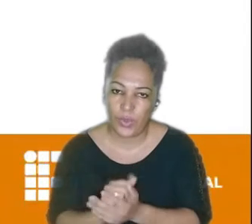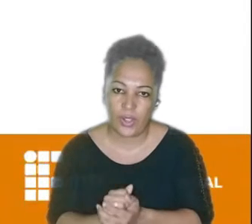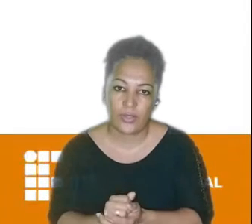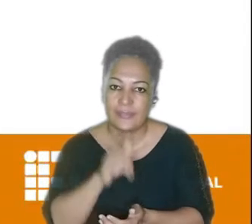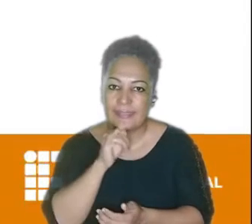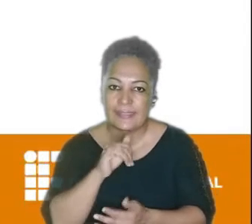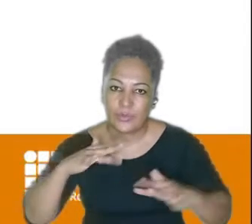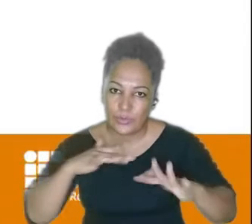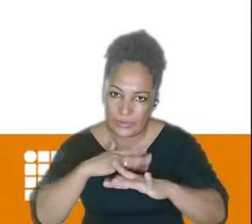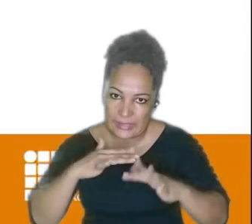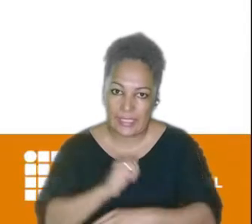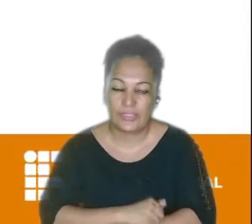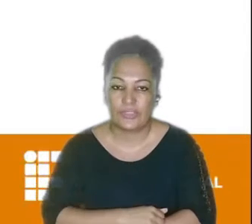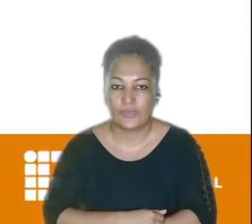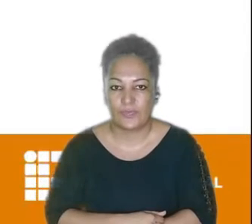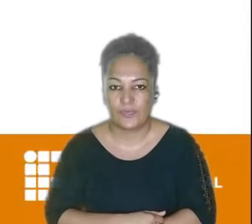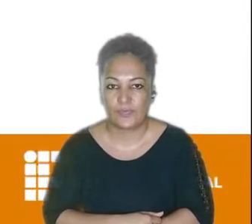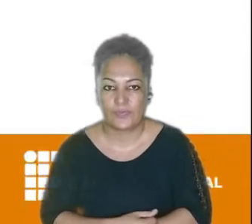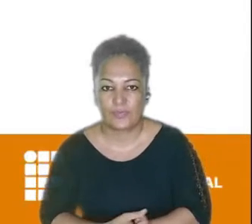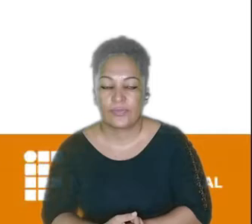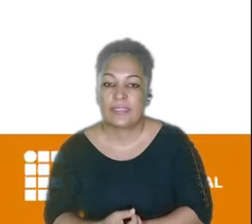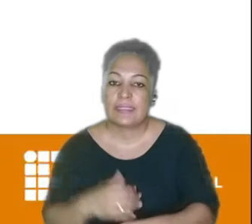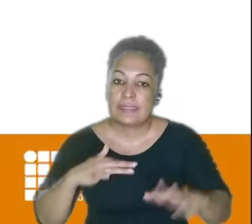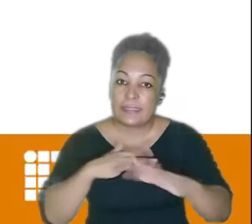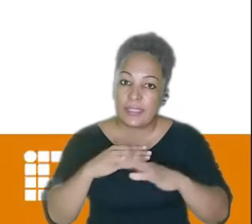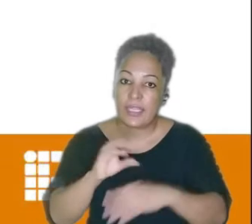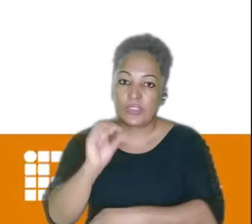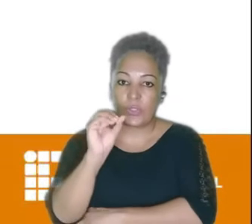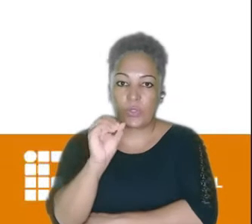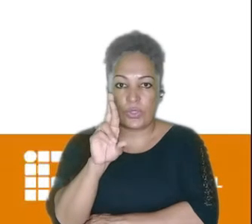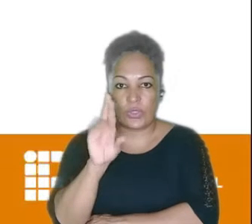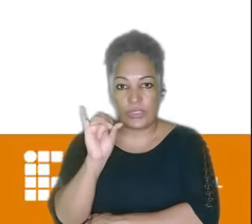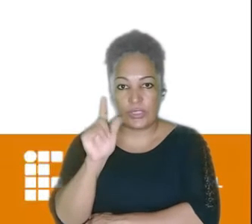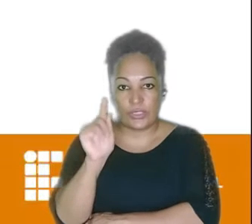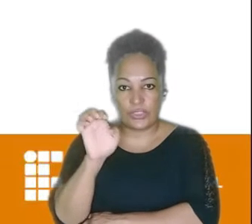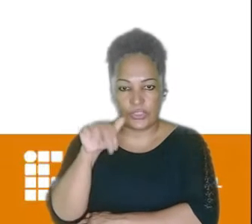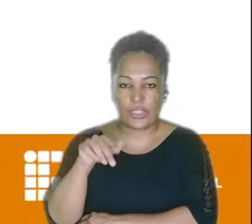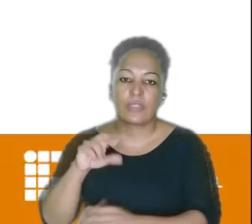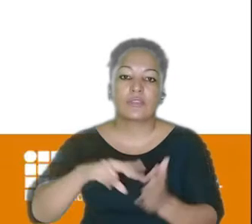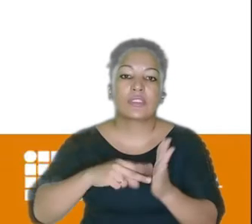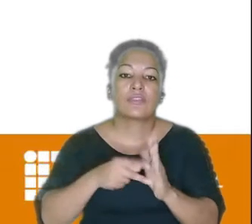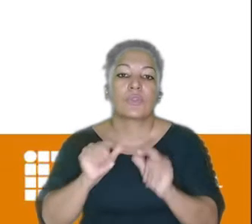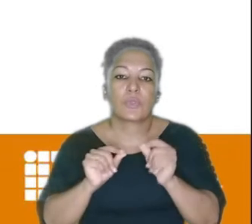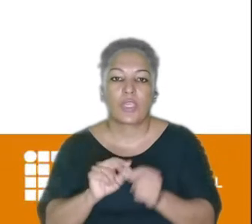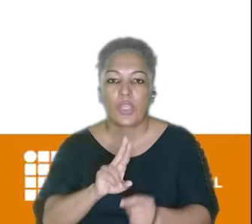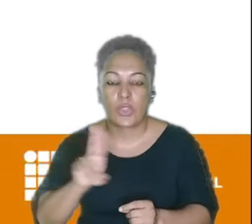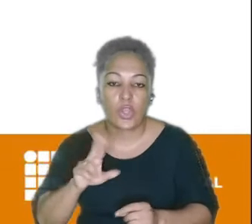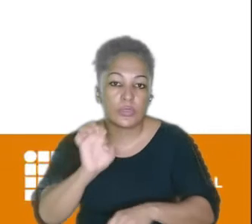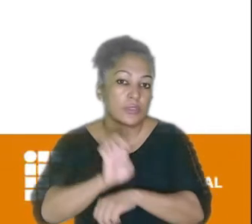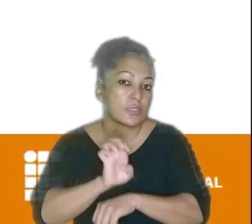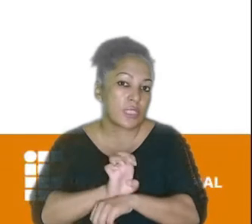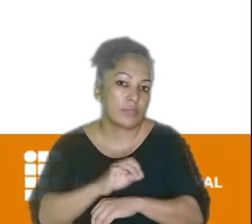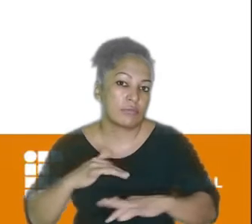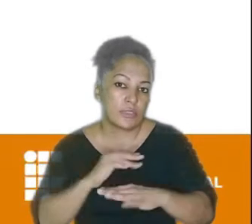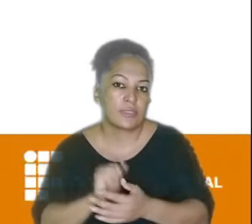e que armazenam a mesma coisa. Cidade de origem, quais são as características de uma cidade de origem? Nome